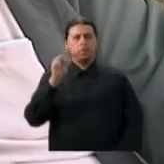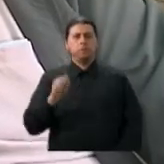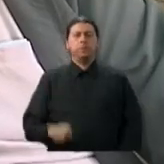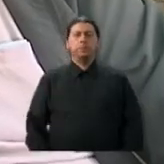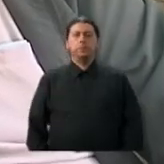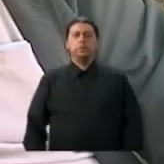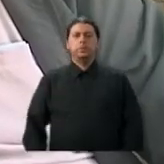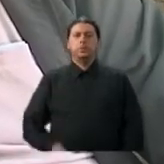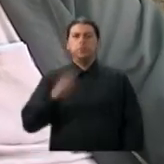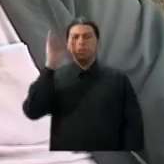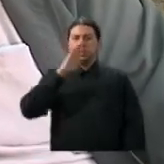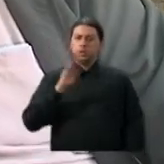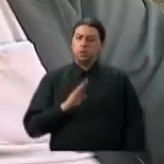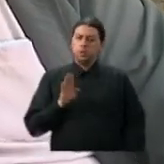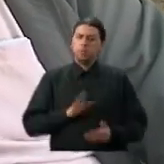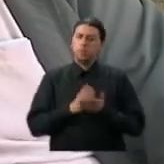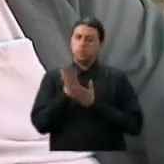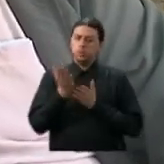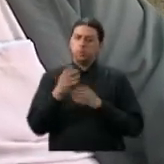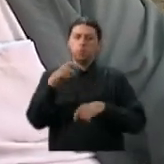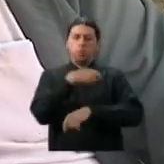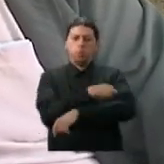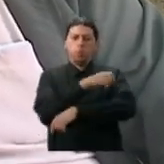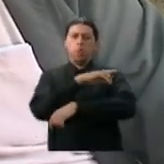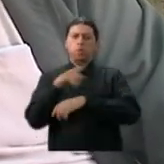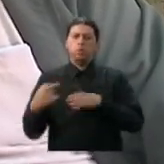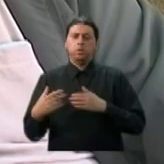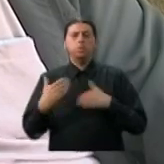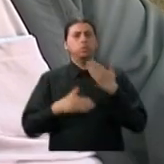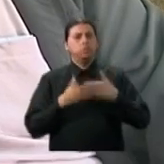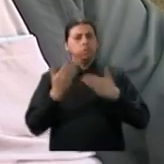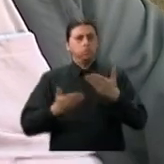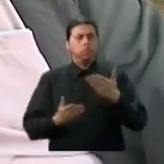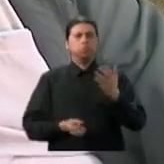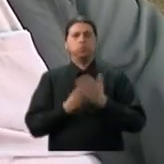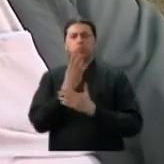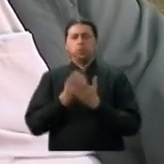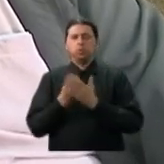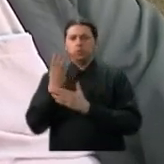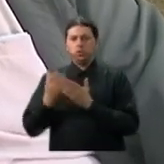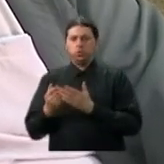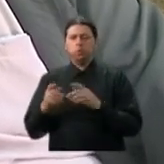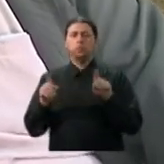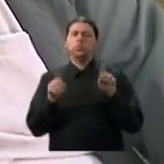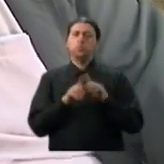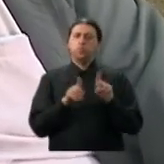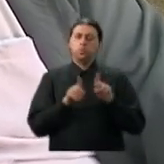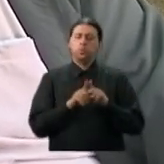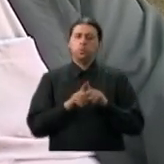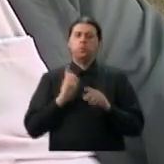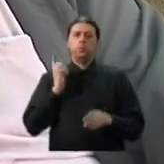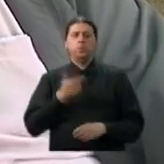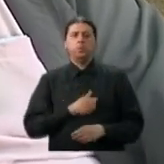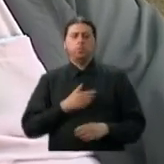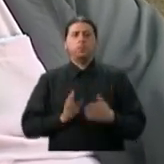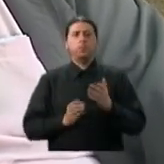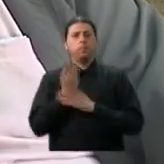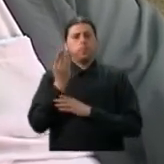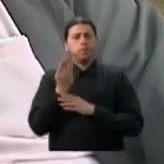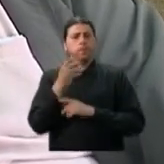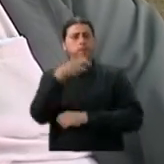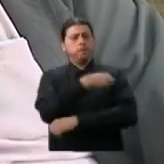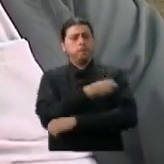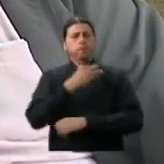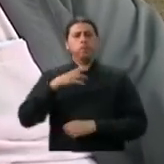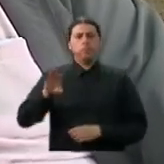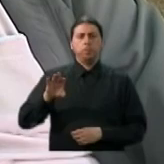foi implantando as vacinas à medida que elas foram surgindo. Então, nós implantamos a vacina contra difteria,